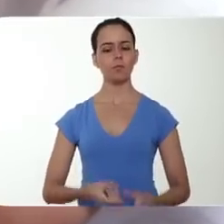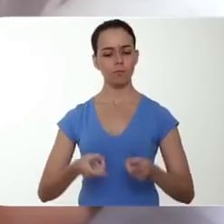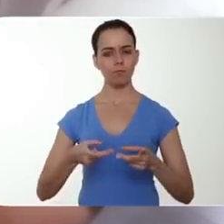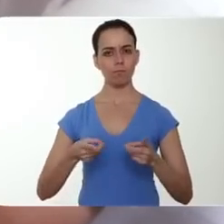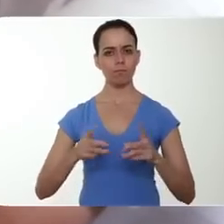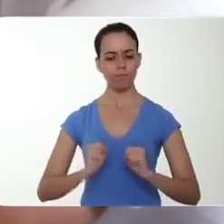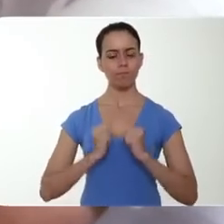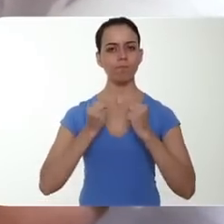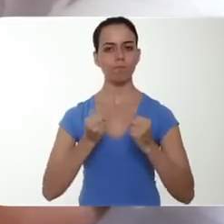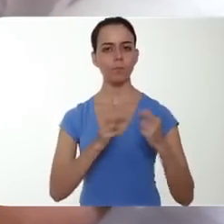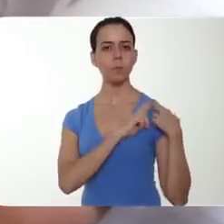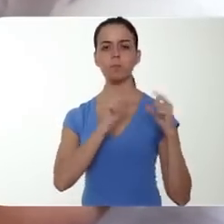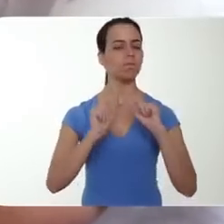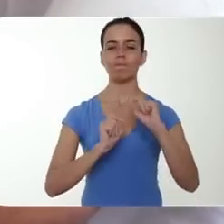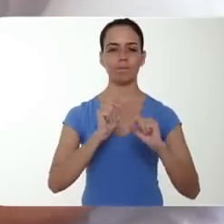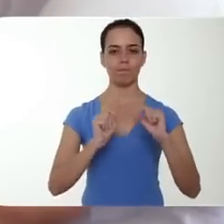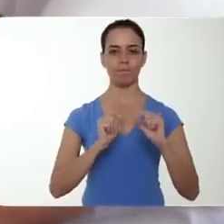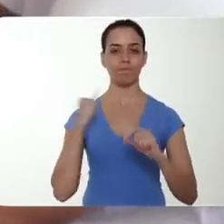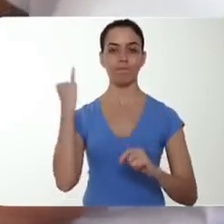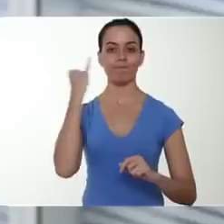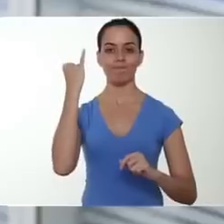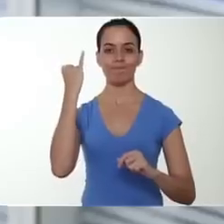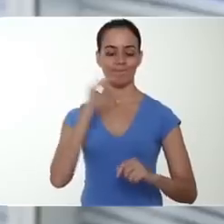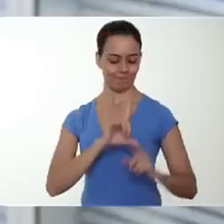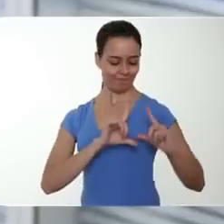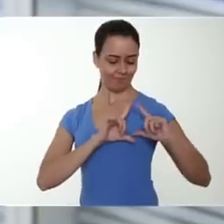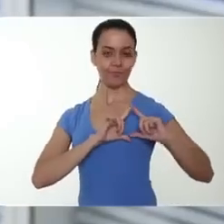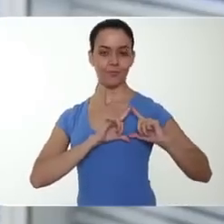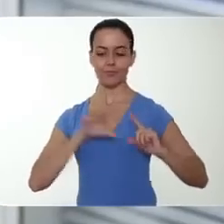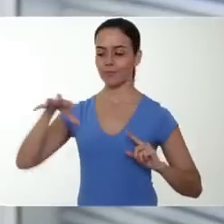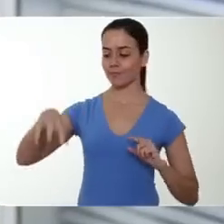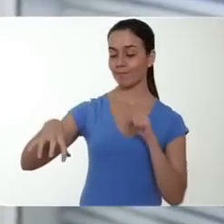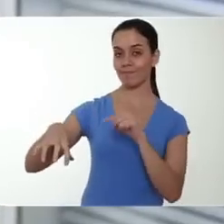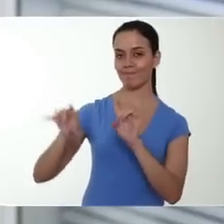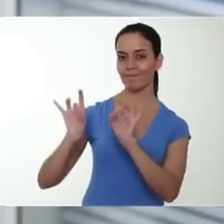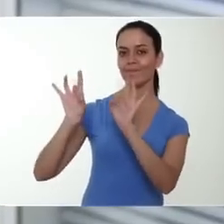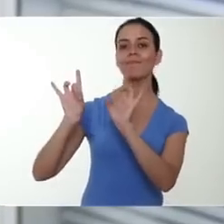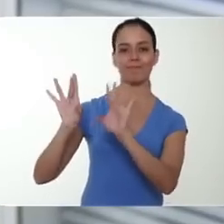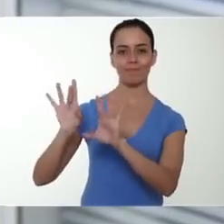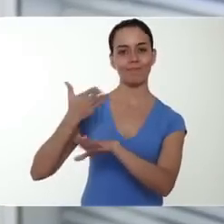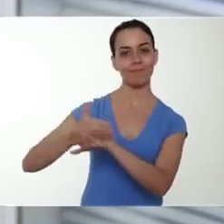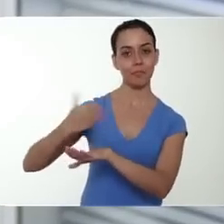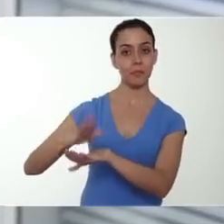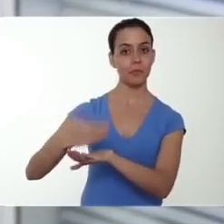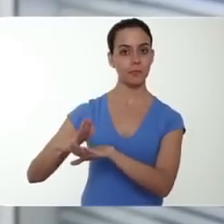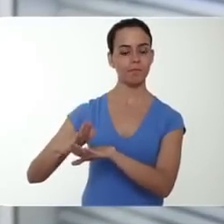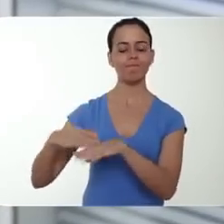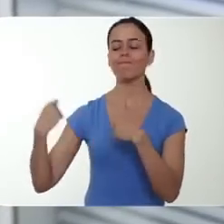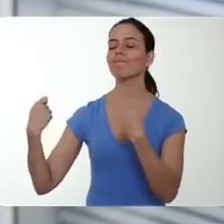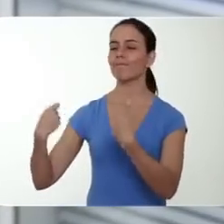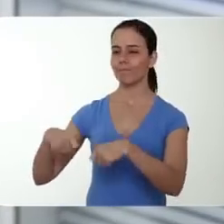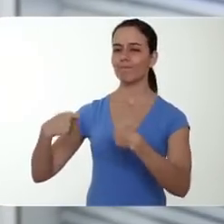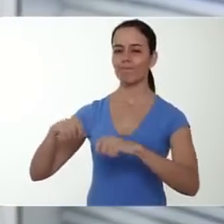tem um papel muito importante para qualquer tipo de corporação. E a Apsia tem um departamento específico, né, para atuar no treinamento desses colaboradores, que